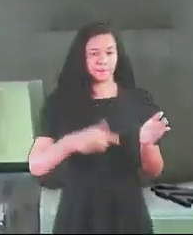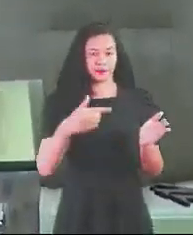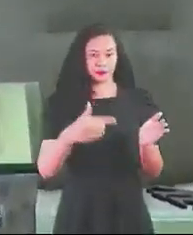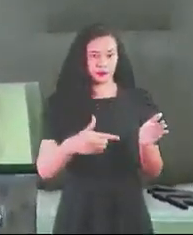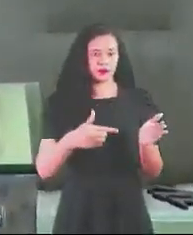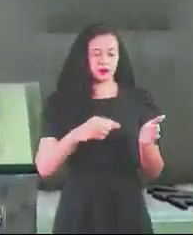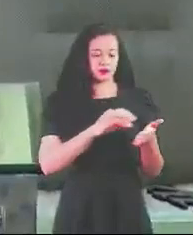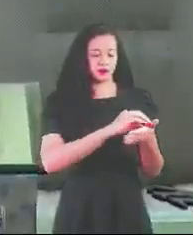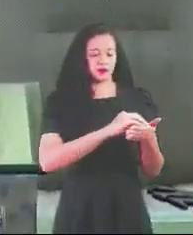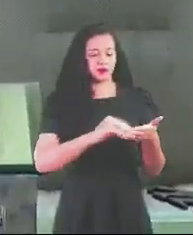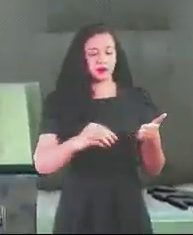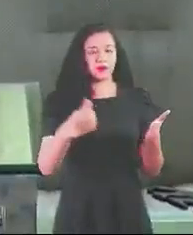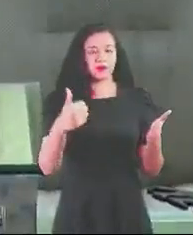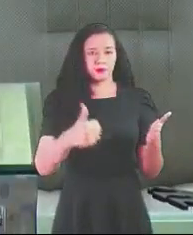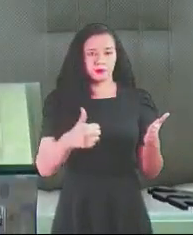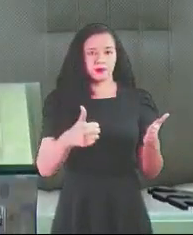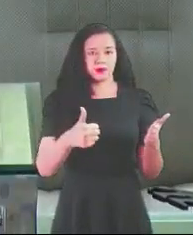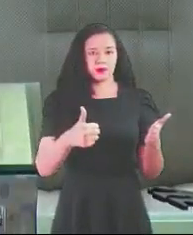versículo 1.